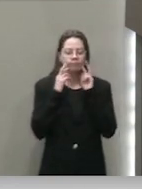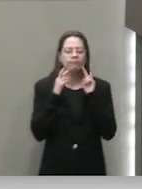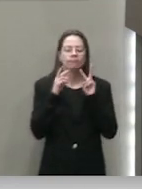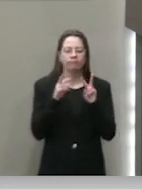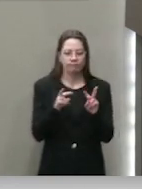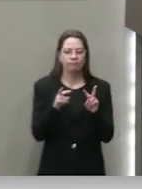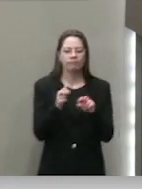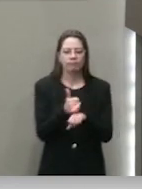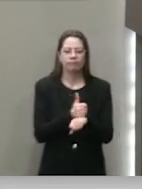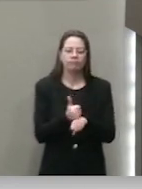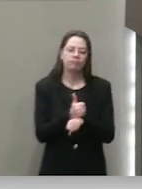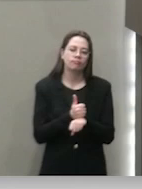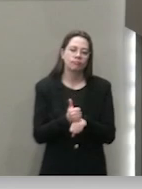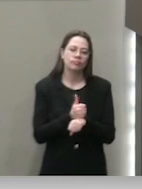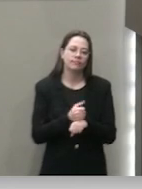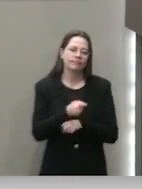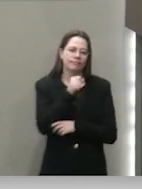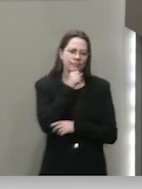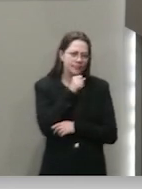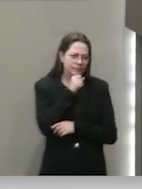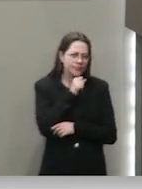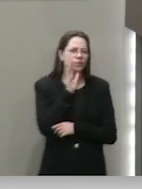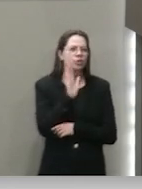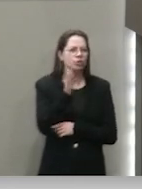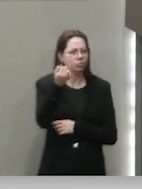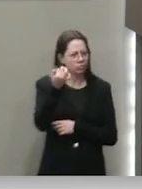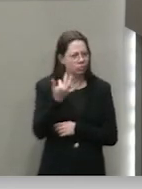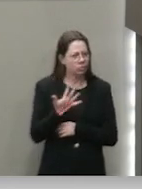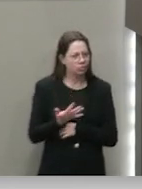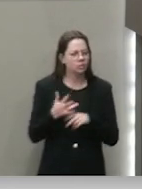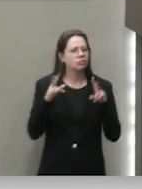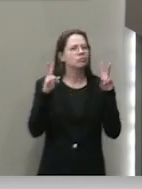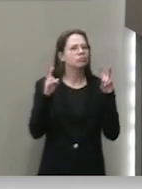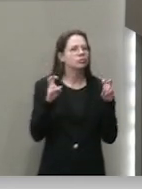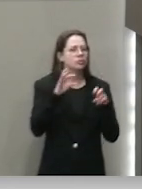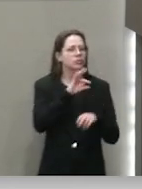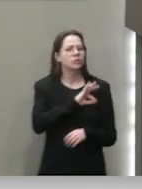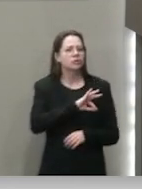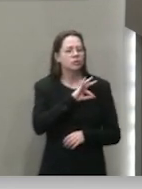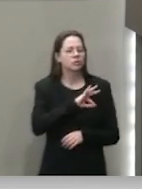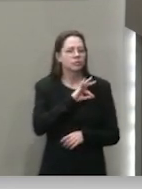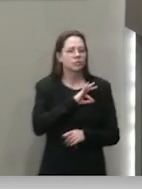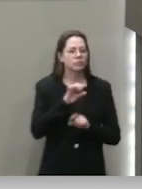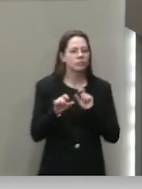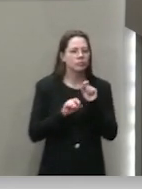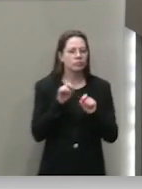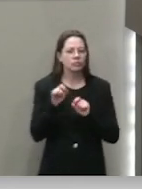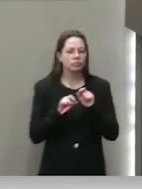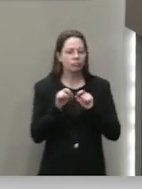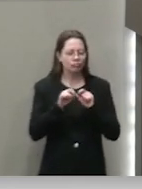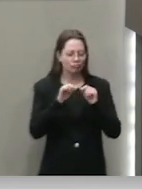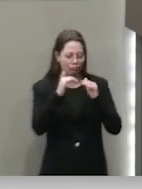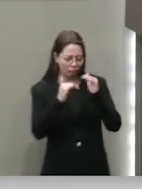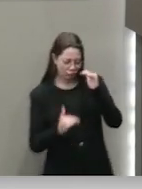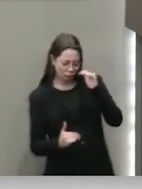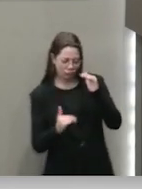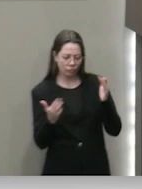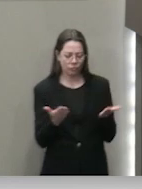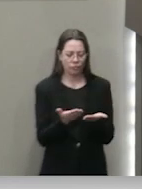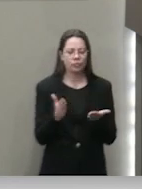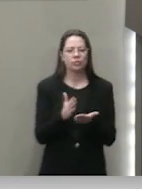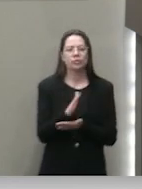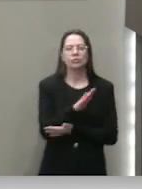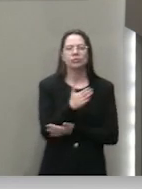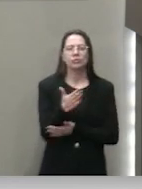para essa profissão. O envelhecimento, que já falei, a questão dos salários muito baixos. Hoje, em